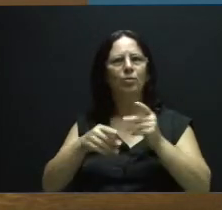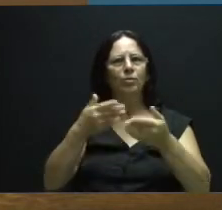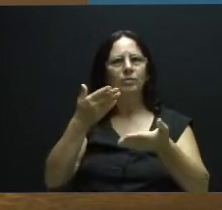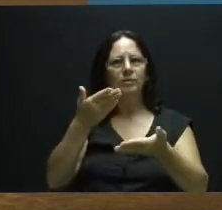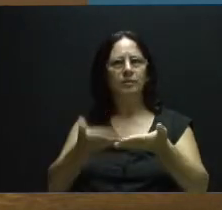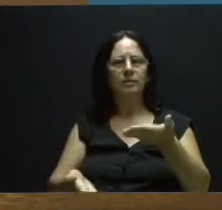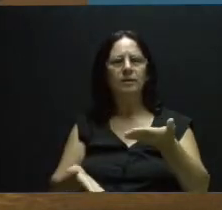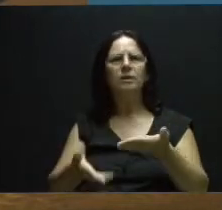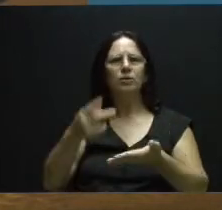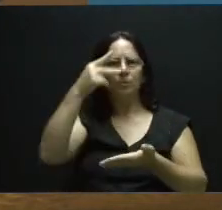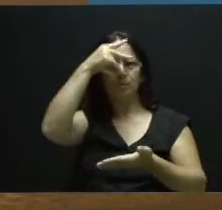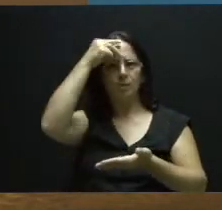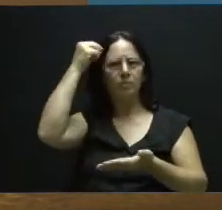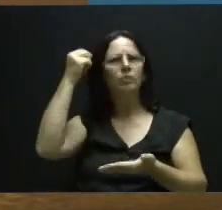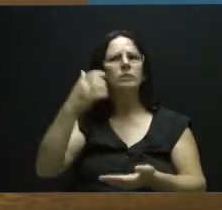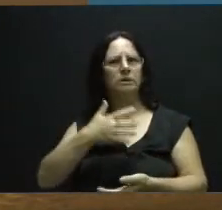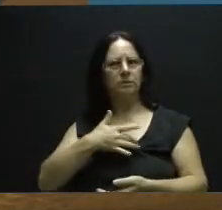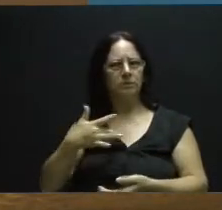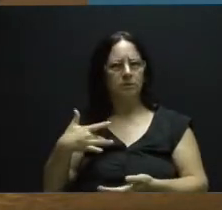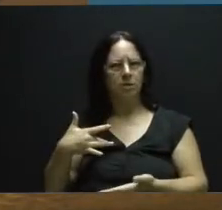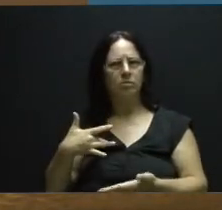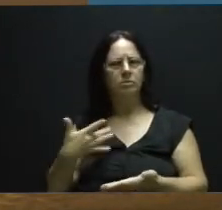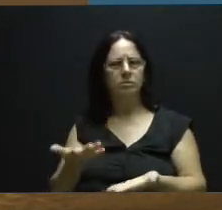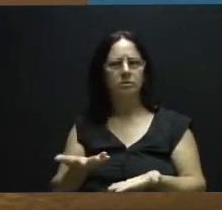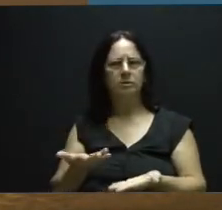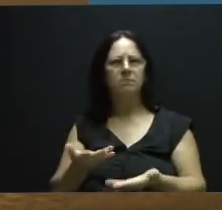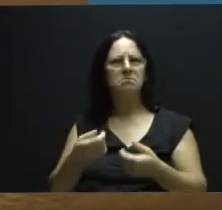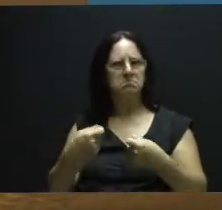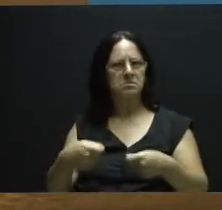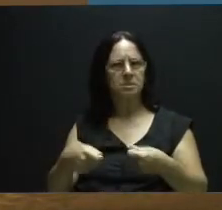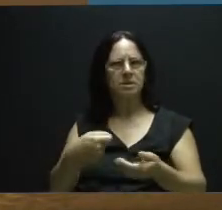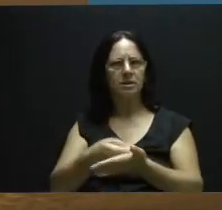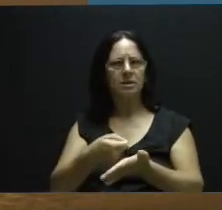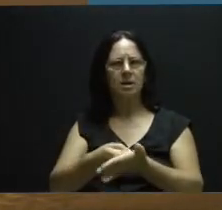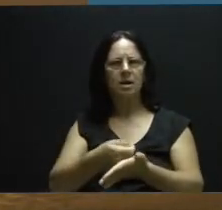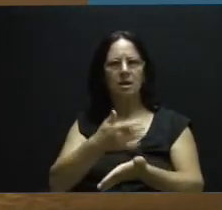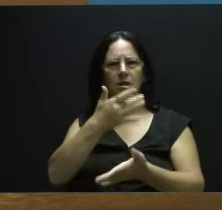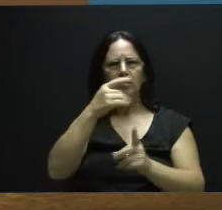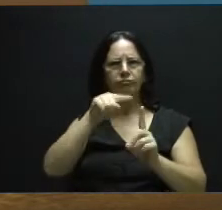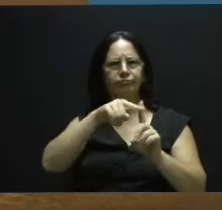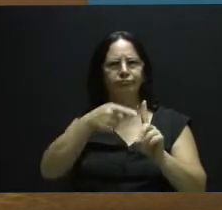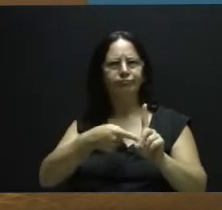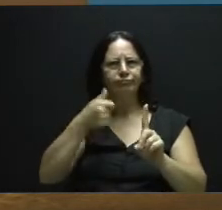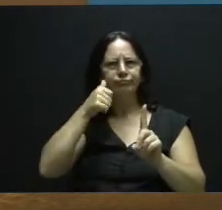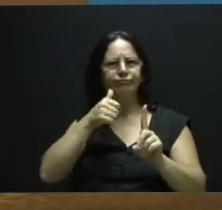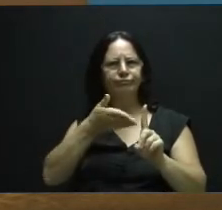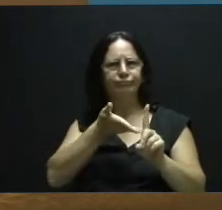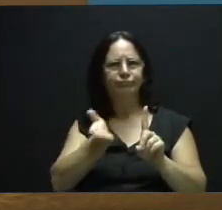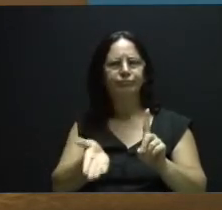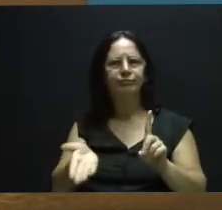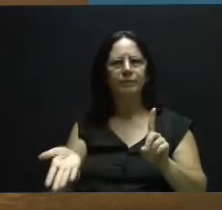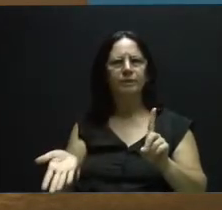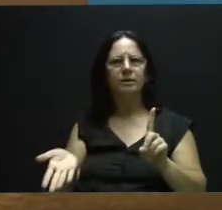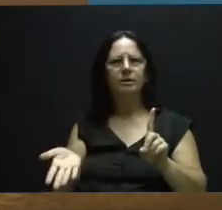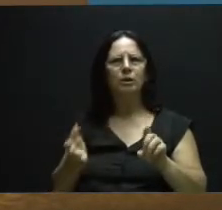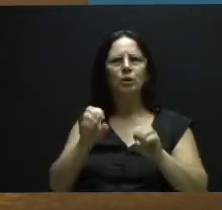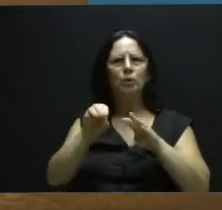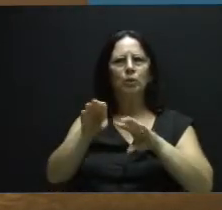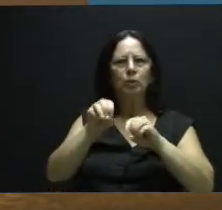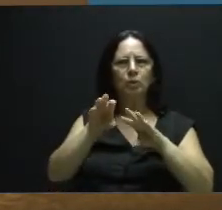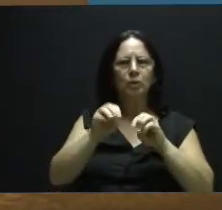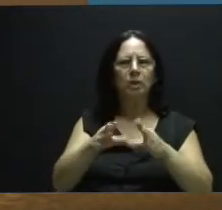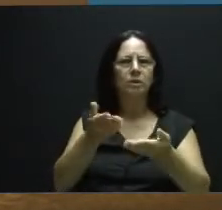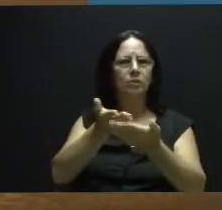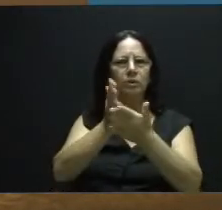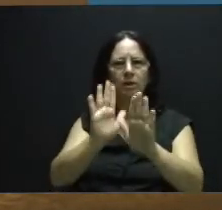fazendo mais do que obrigação da saúde que não tá dando personagem nenê ali a educação ele naum ta danu ele